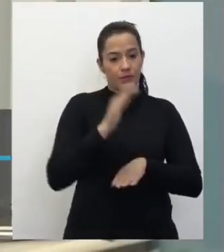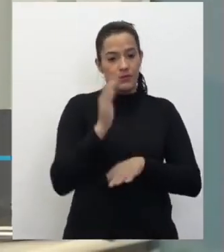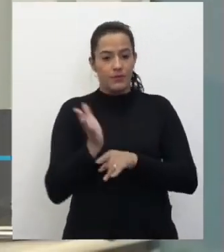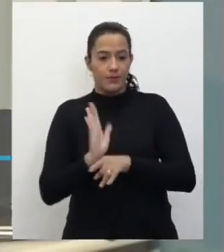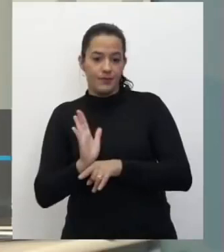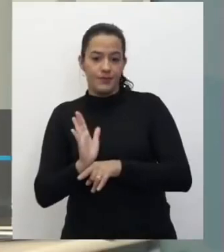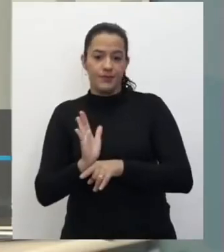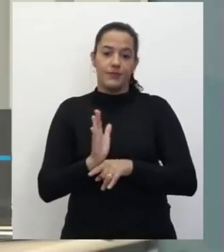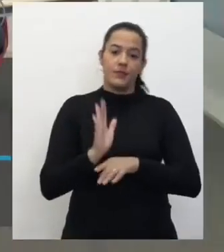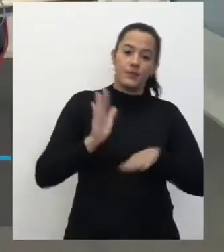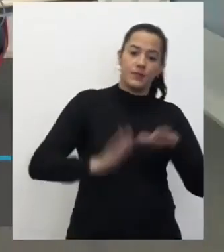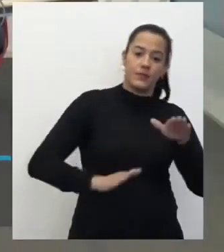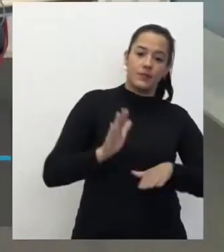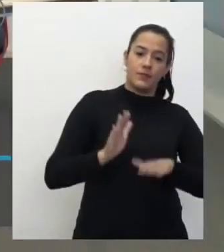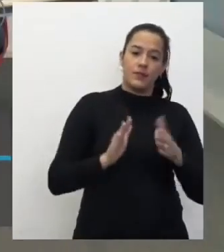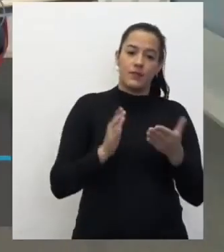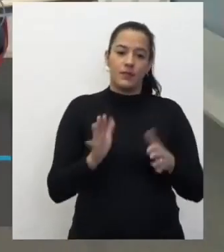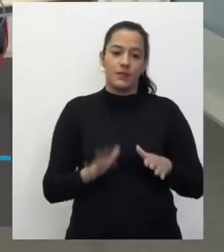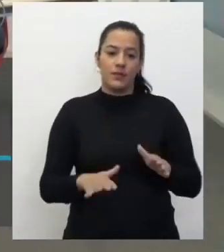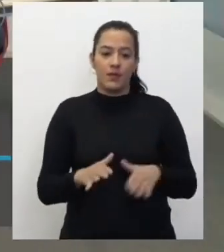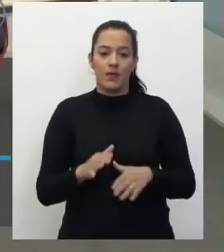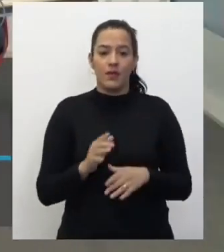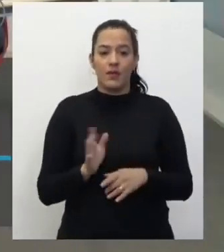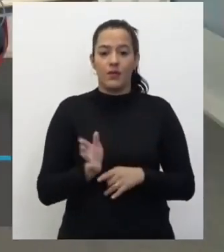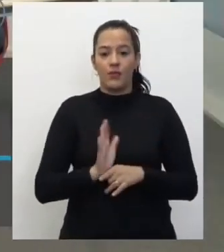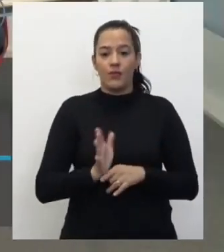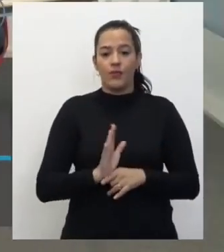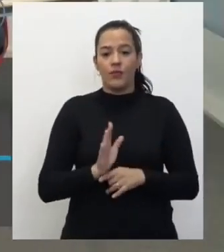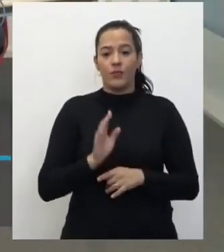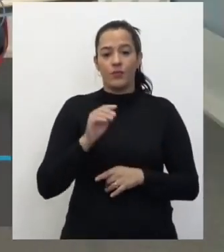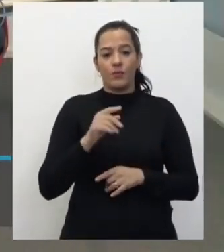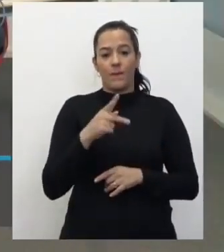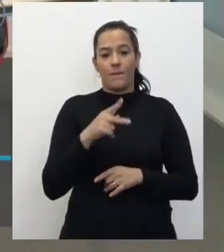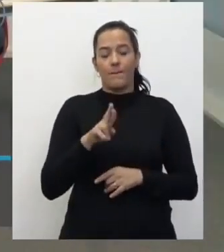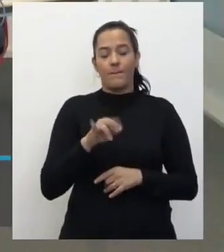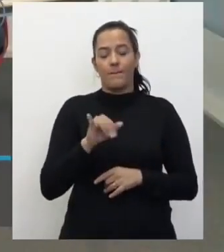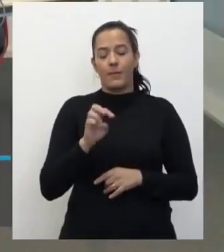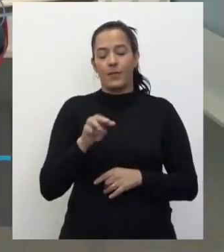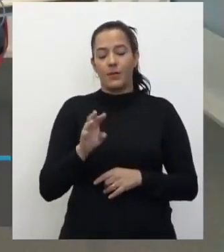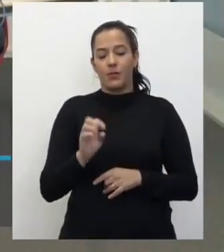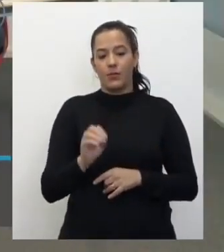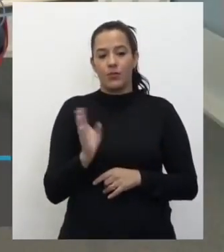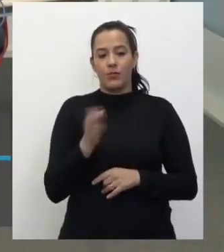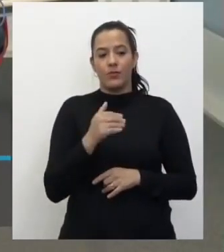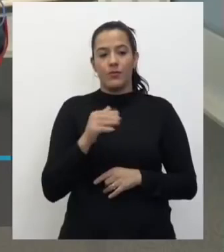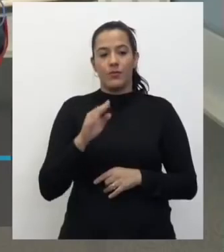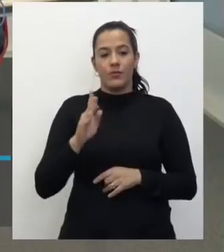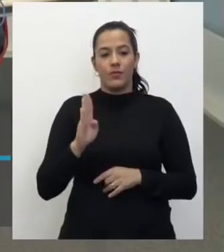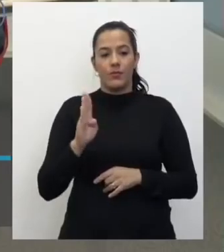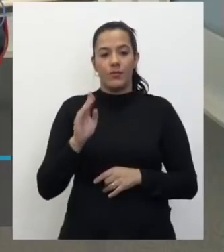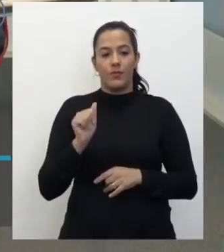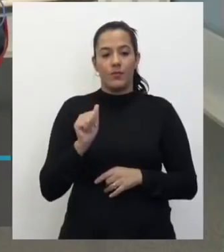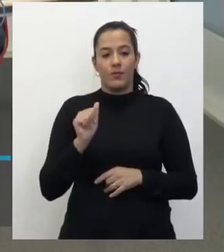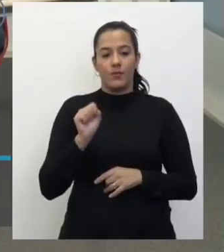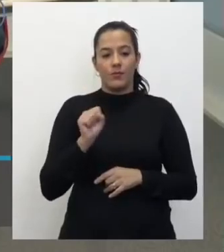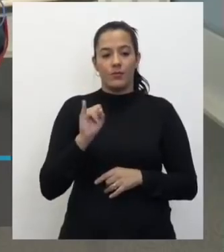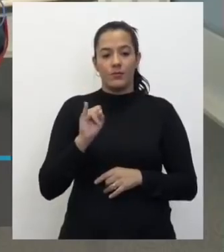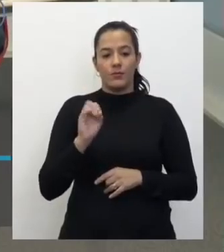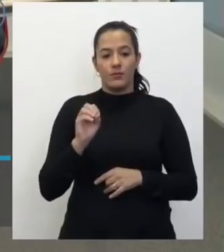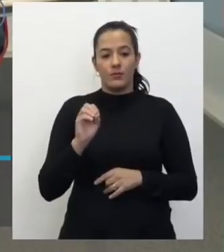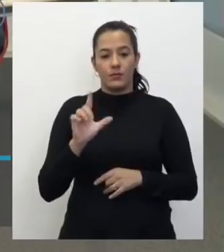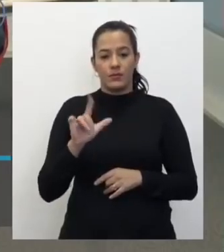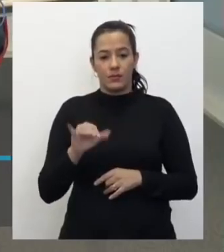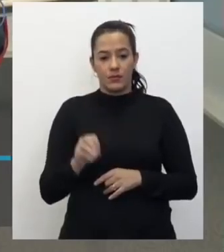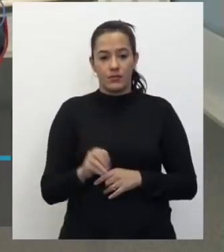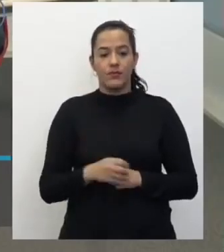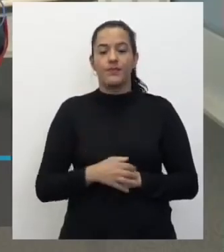ler o livro, que às vezes... O Primo Basílio, vocês já assistiram o filme do Primo Basílio? Assistam, muito gente. Bom. Sabe, e a série, Mônica? As meninas vão amar. Tem série.